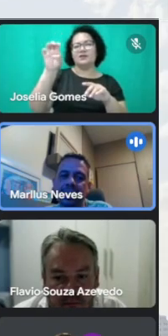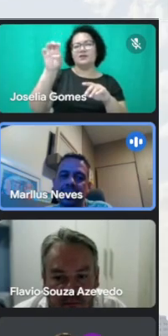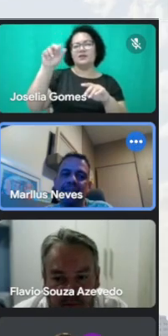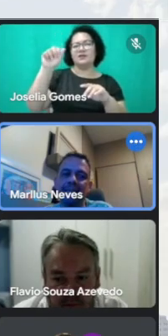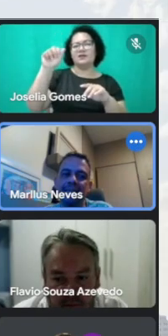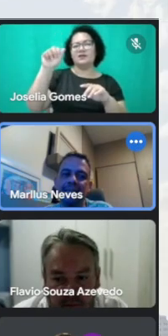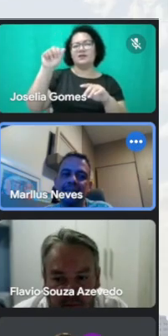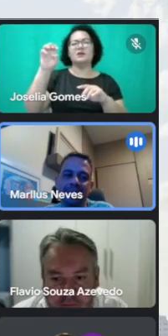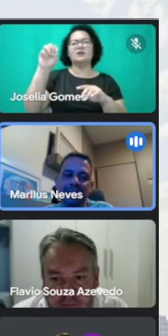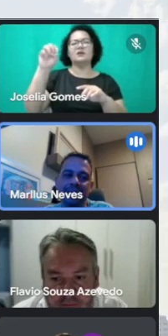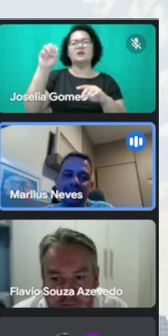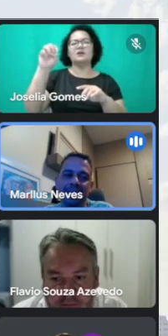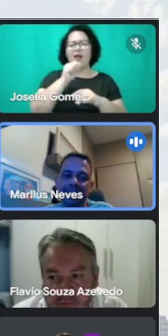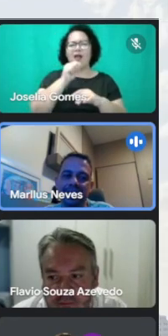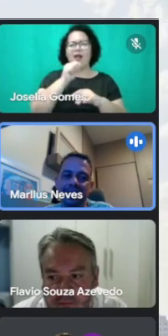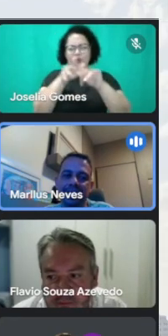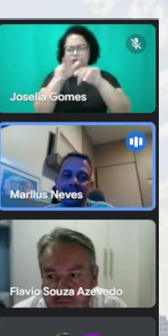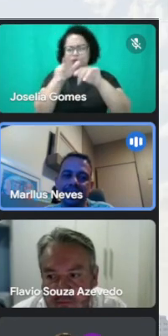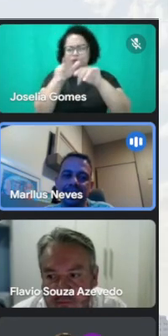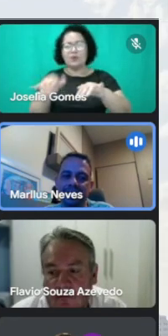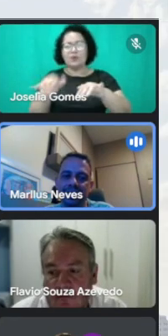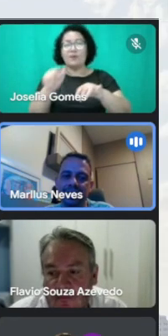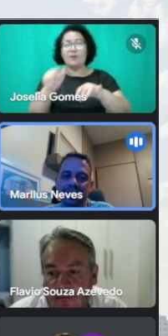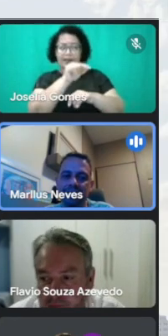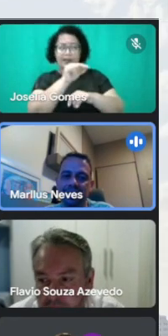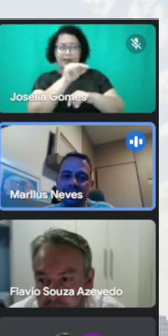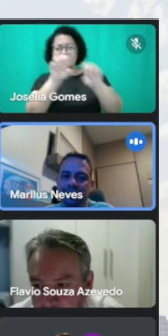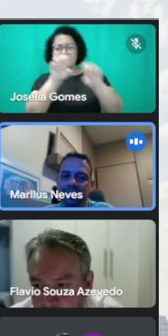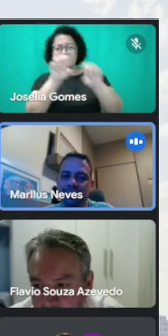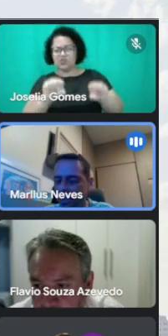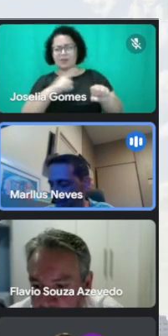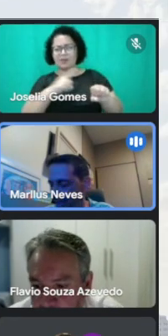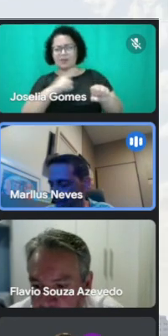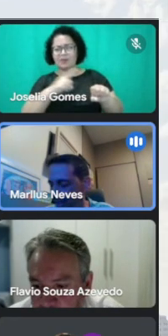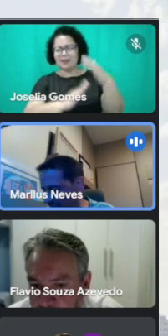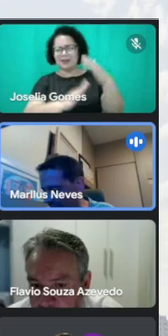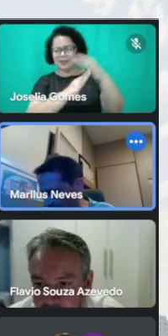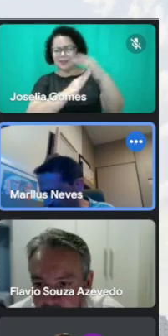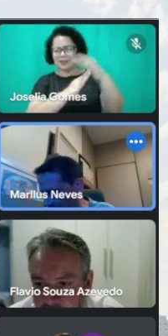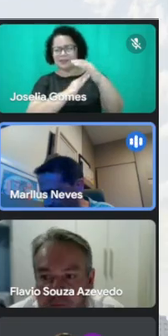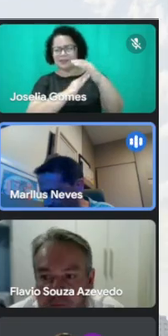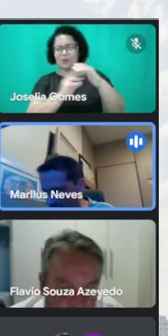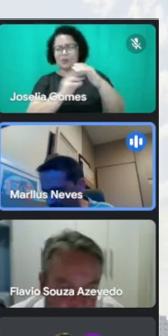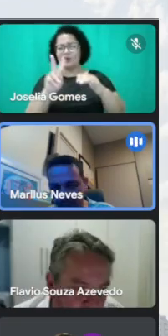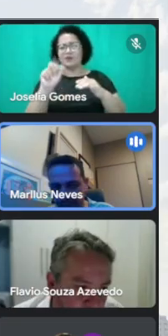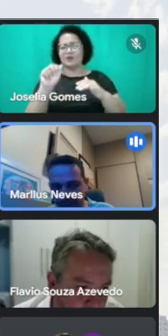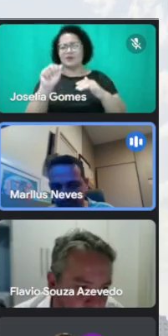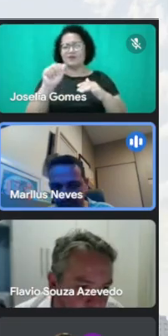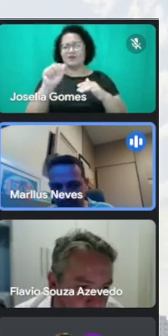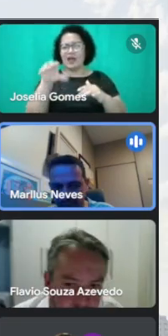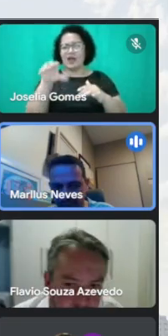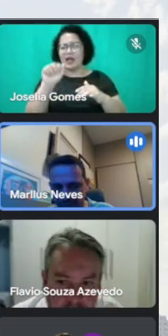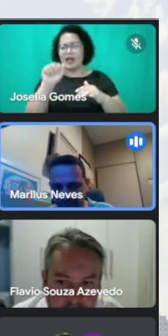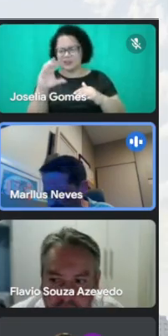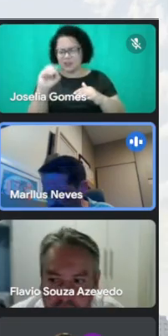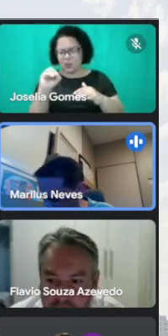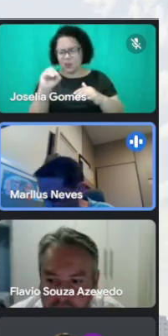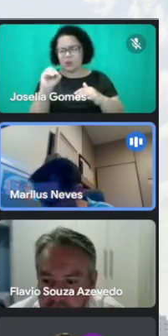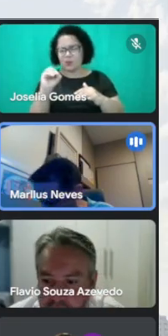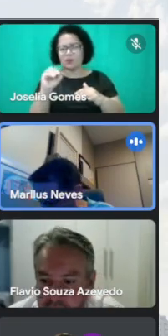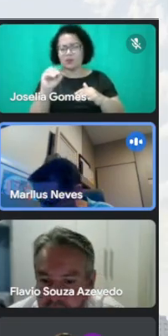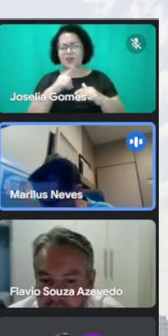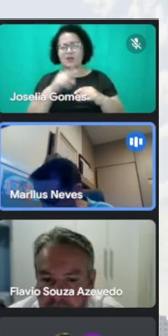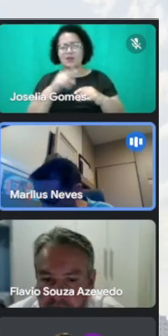difusa. Esses sistemas, eles têm limitações de vazão, porque eu vi que você falou um bombeamento, no caso de